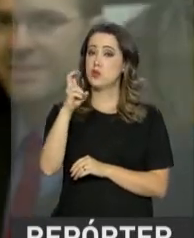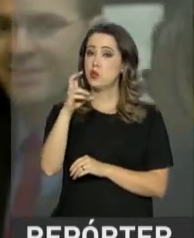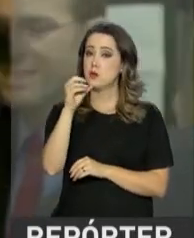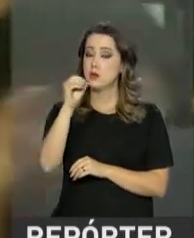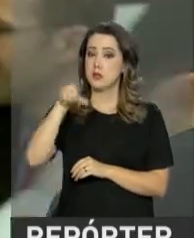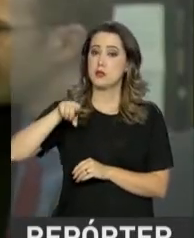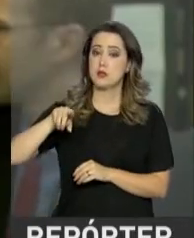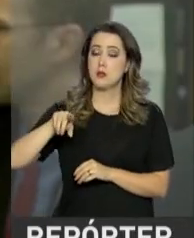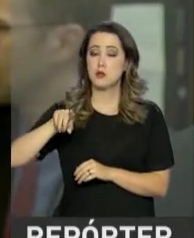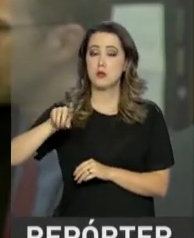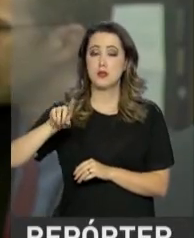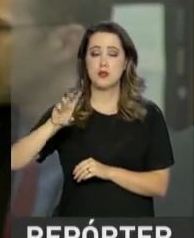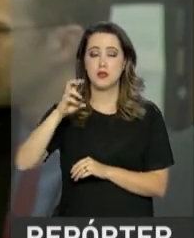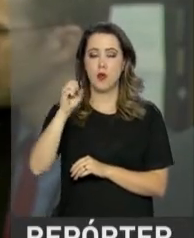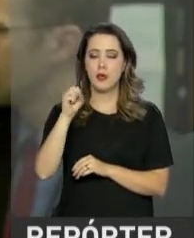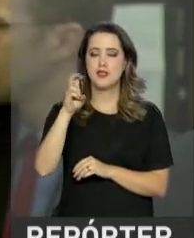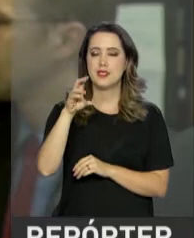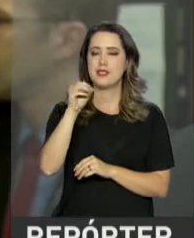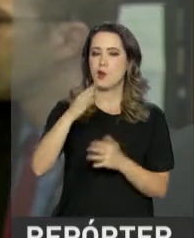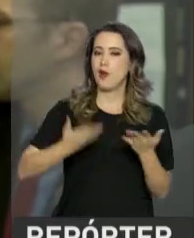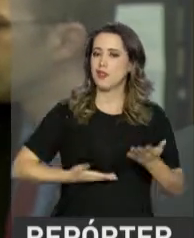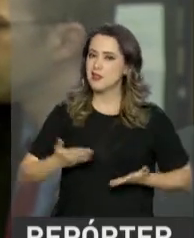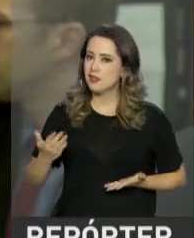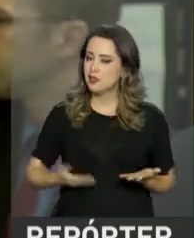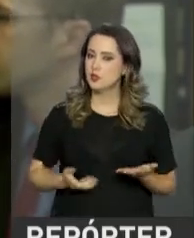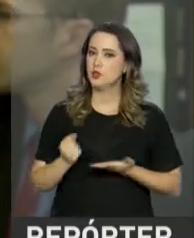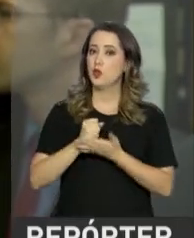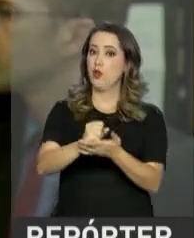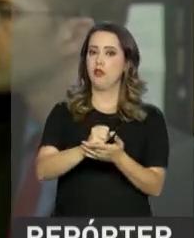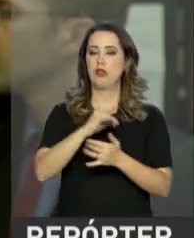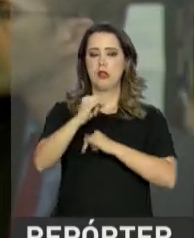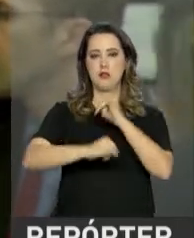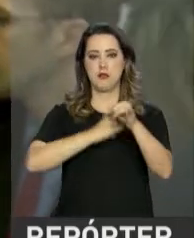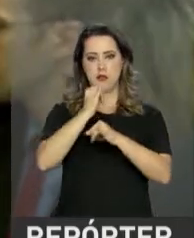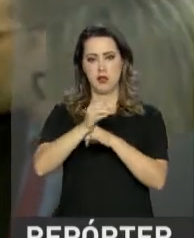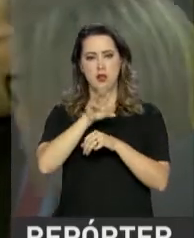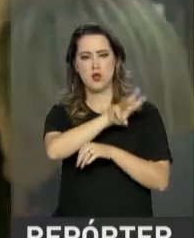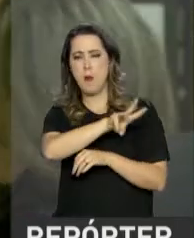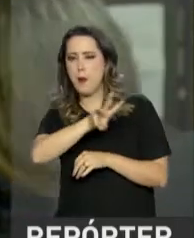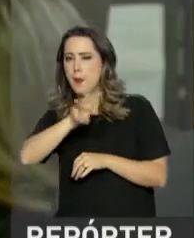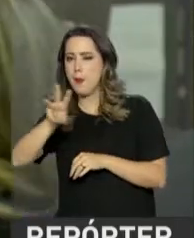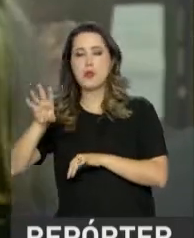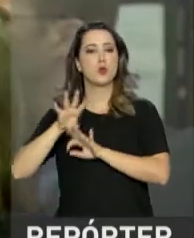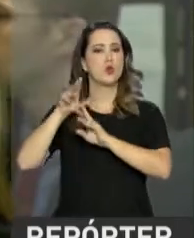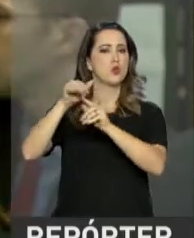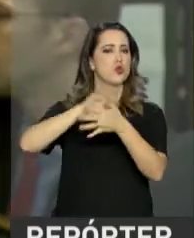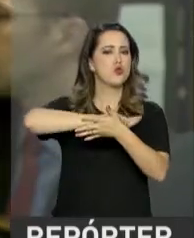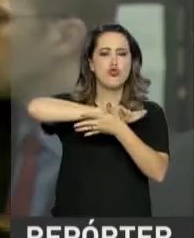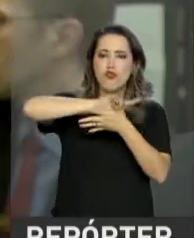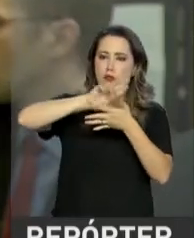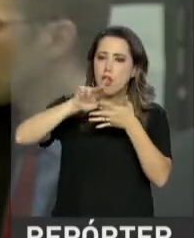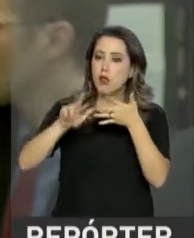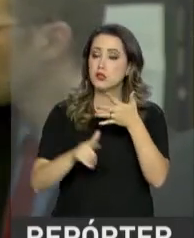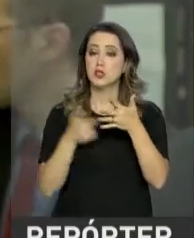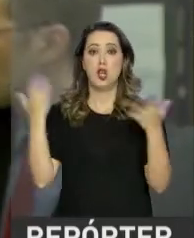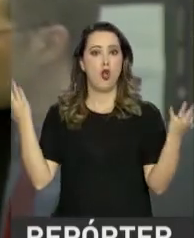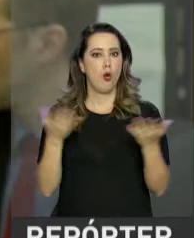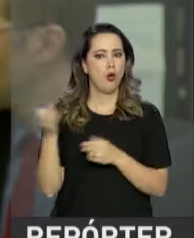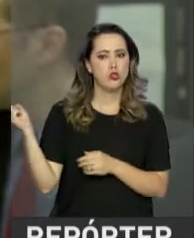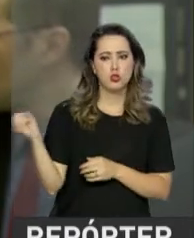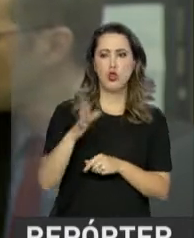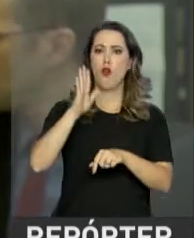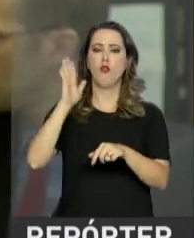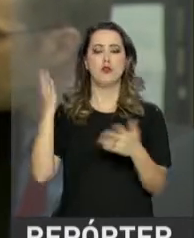serviços públicos prestados de forma digital serviços públicos digitais digitais são a nova fronteira da